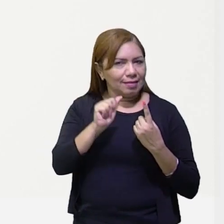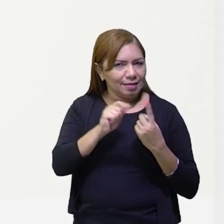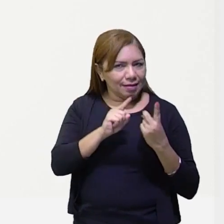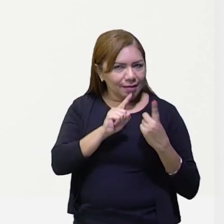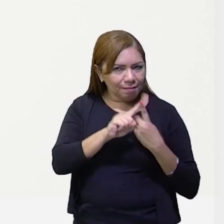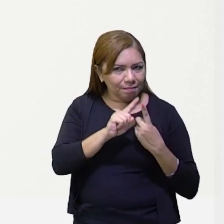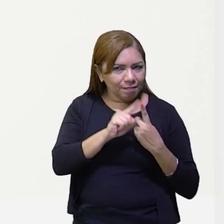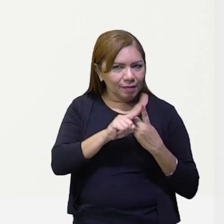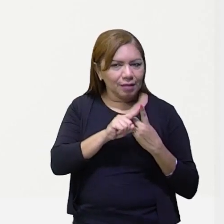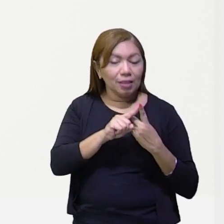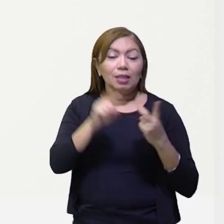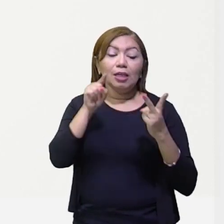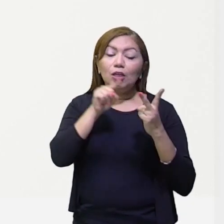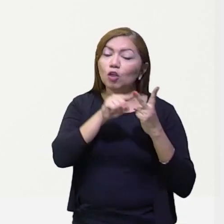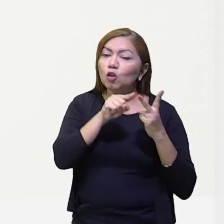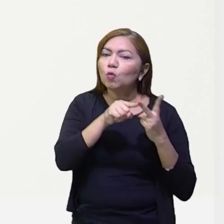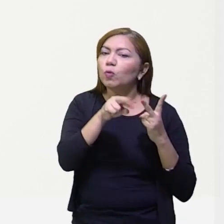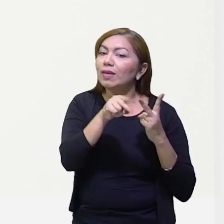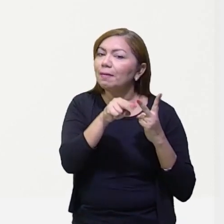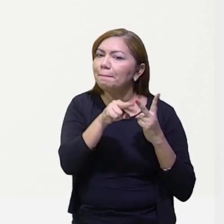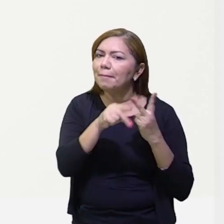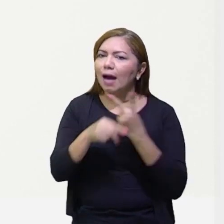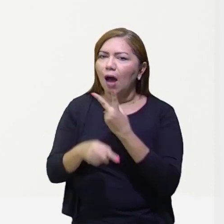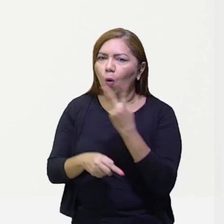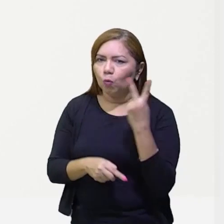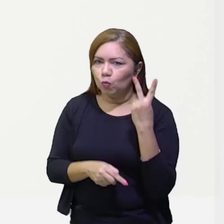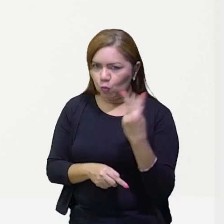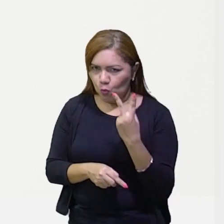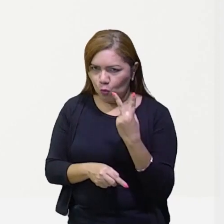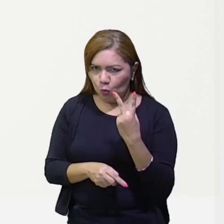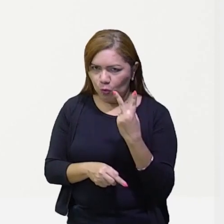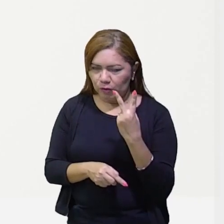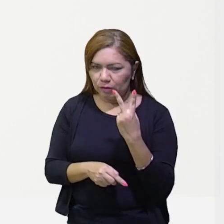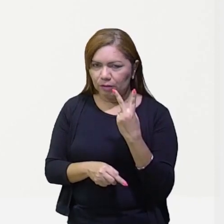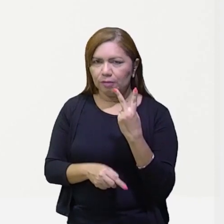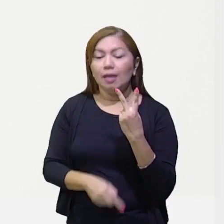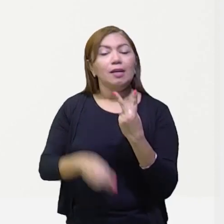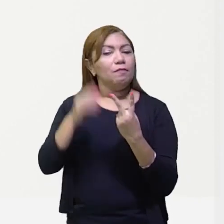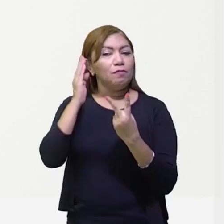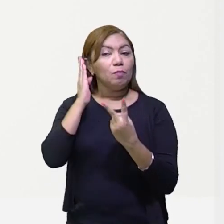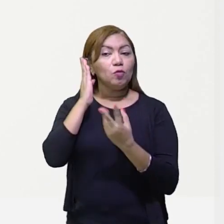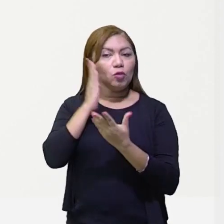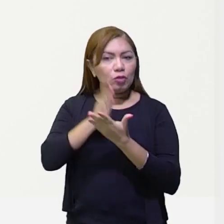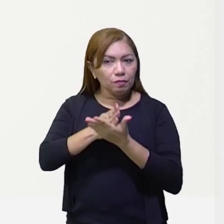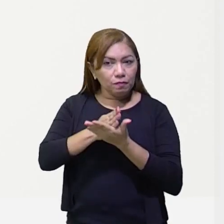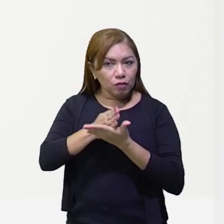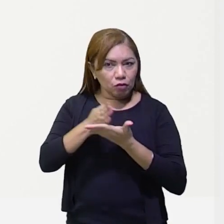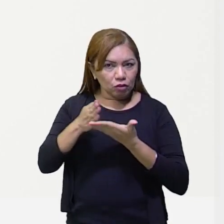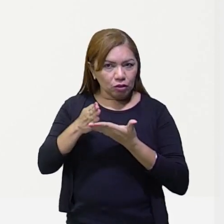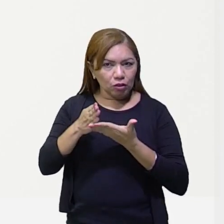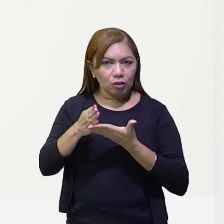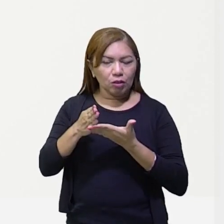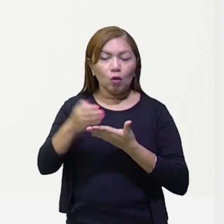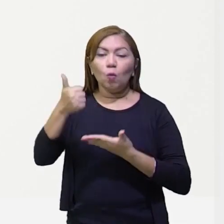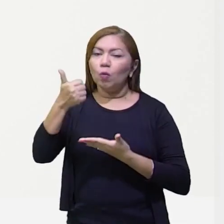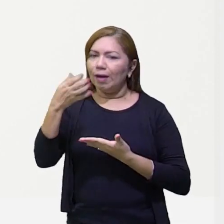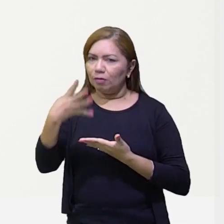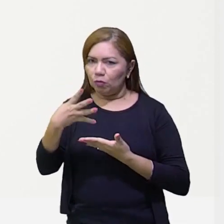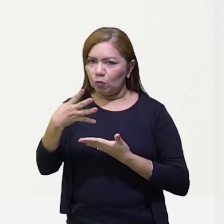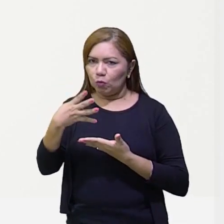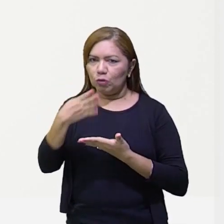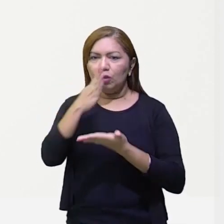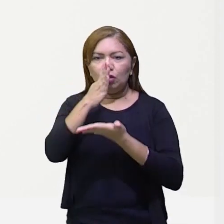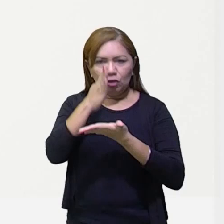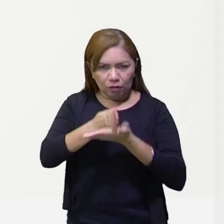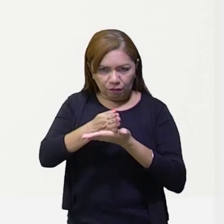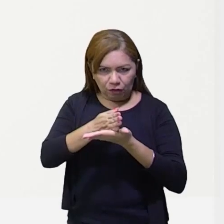que pegar esse total, que é 14 bombons, na verdade, e dividir por quanto? Bom, Maria é o irmão